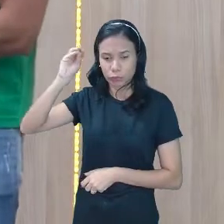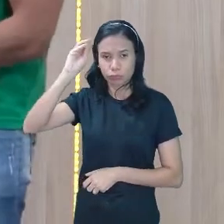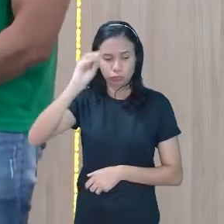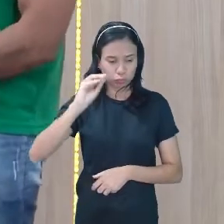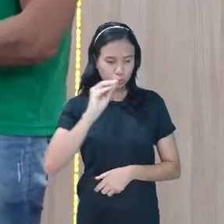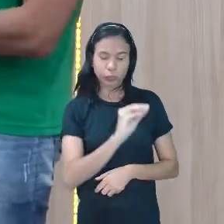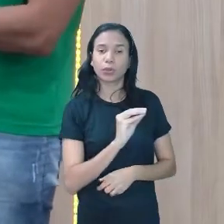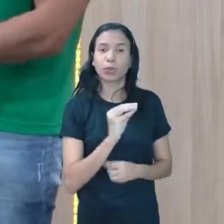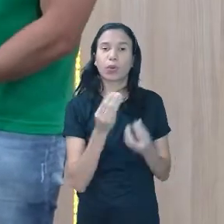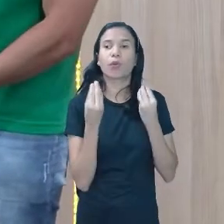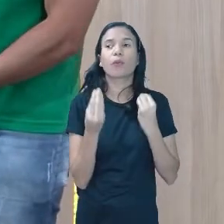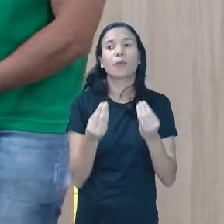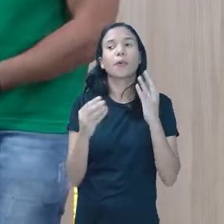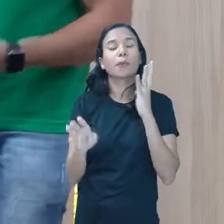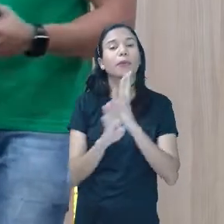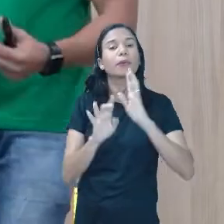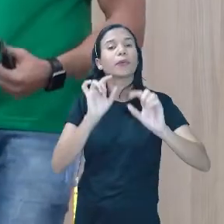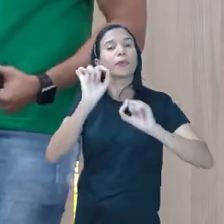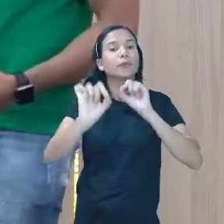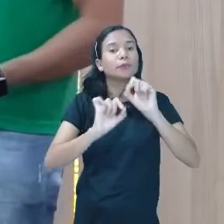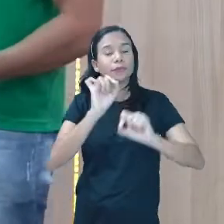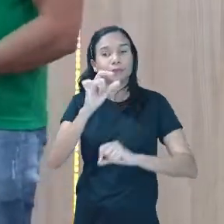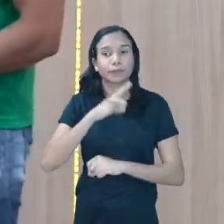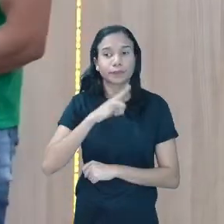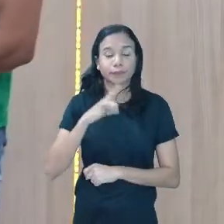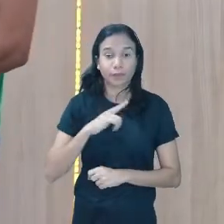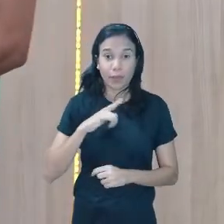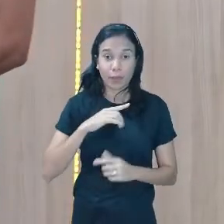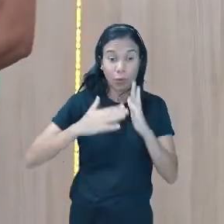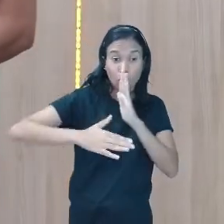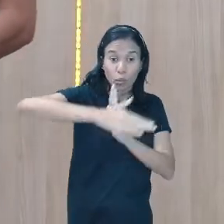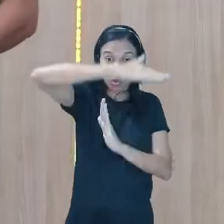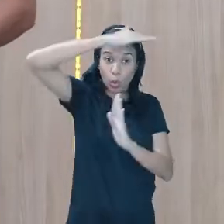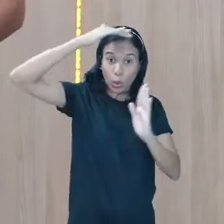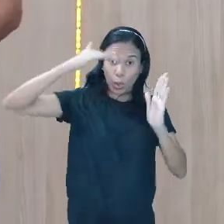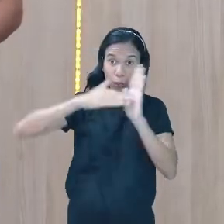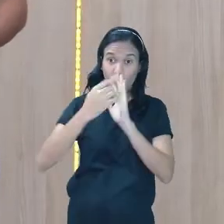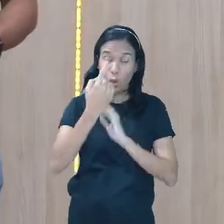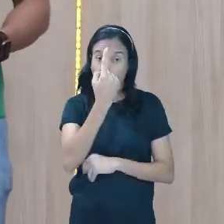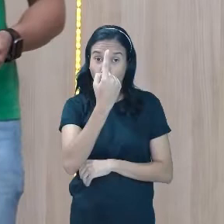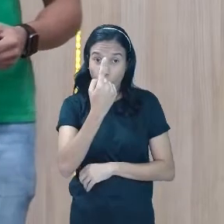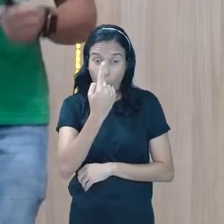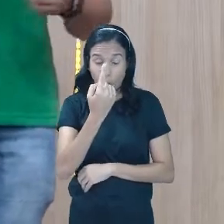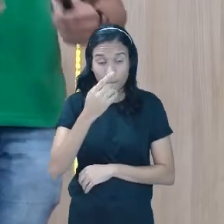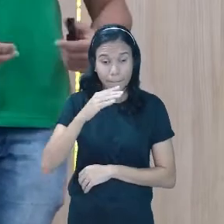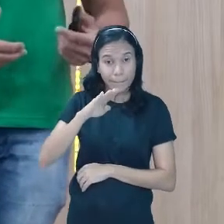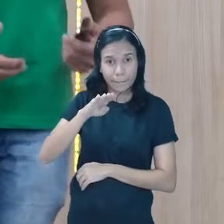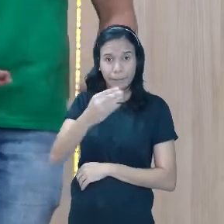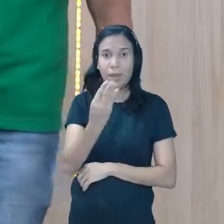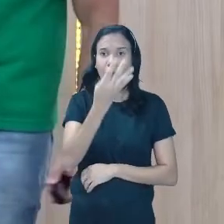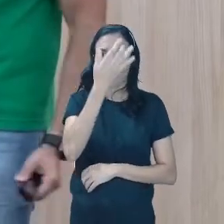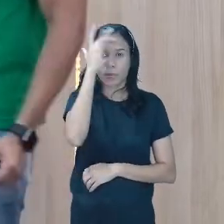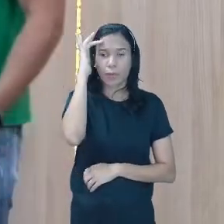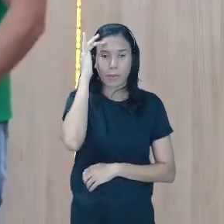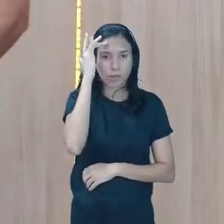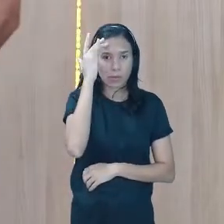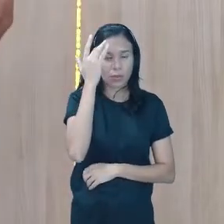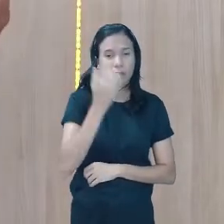proporção, tá? O que é que a gente encontra aqui? Que de um total de 1 bilhão de usuários que temos no